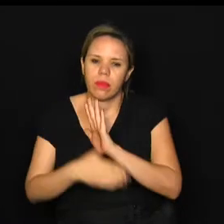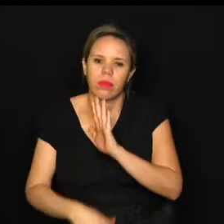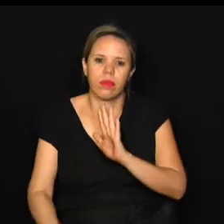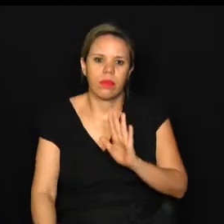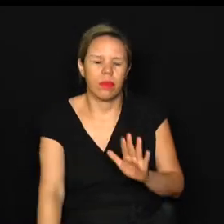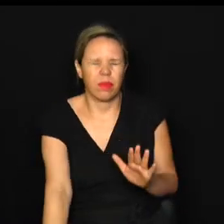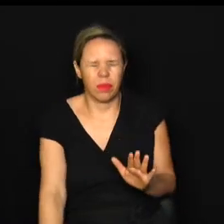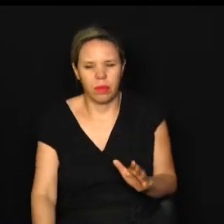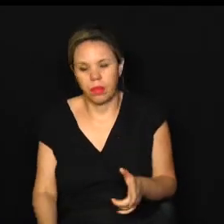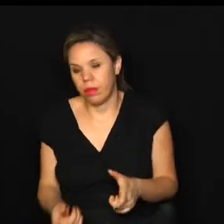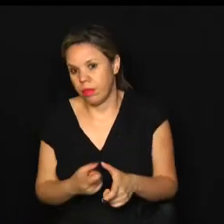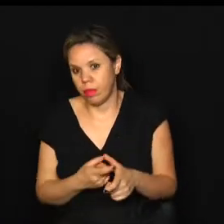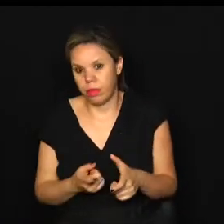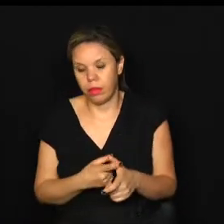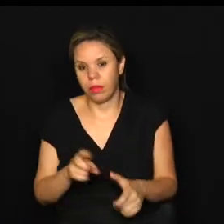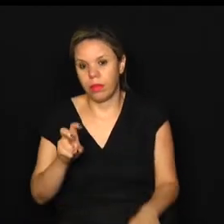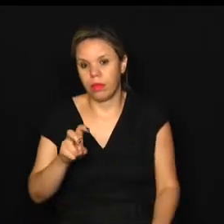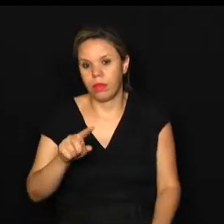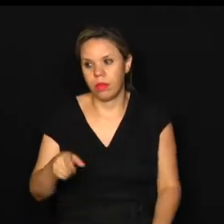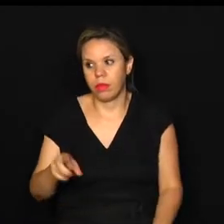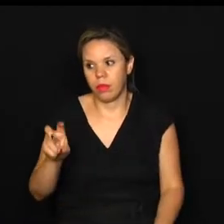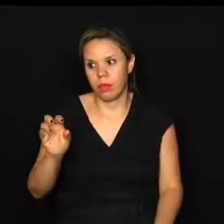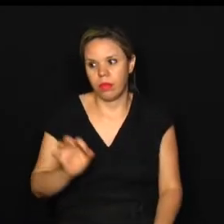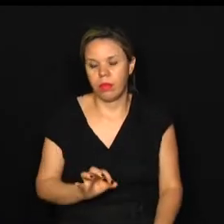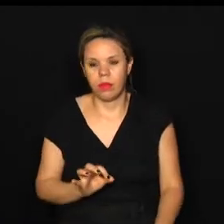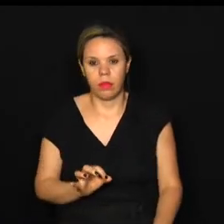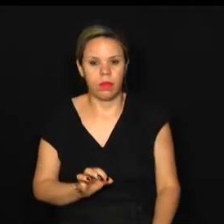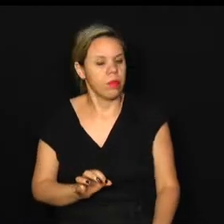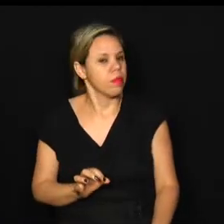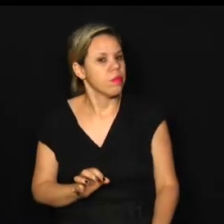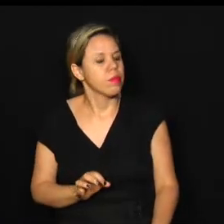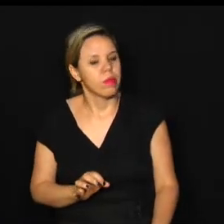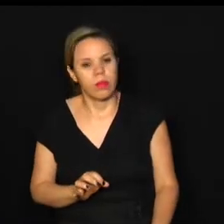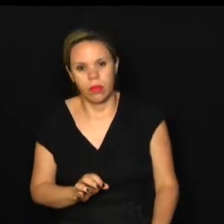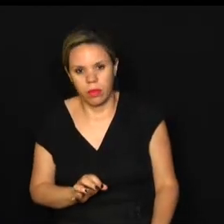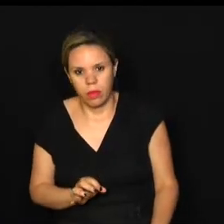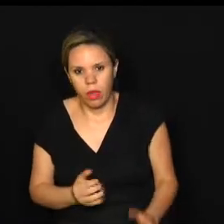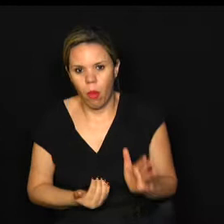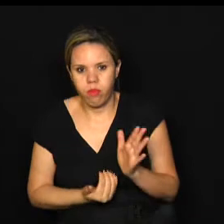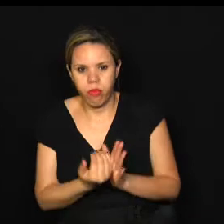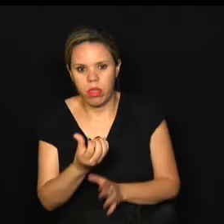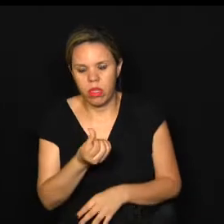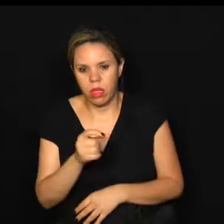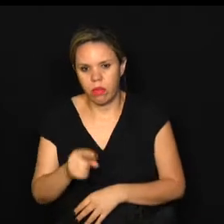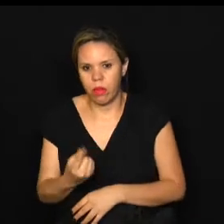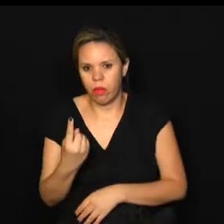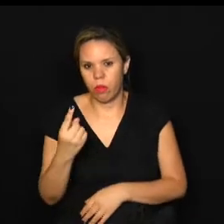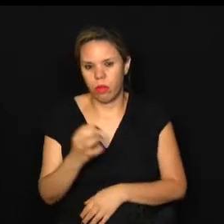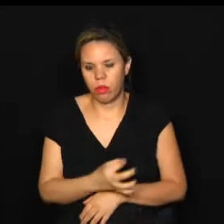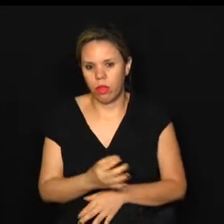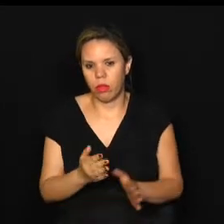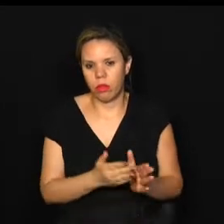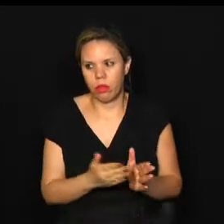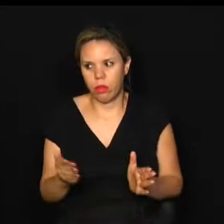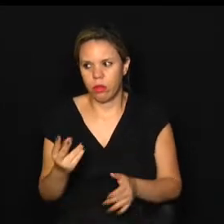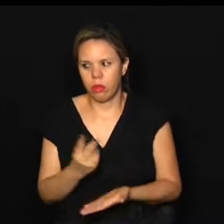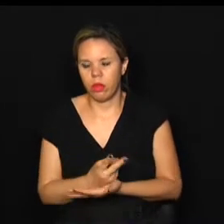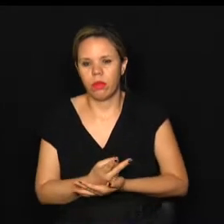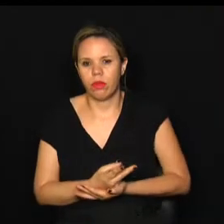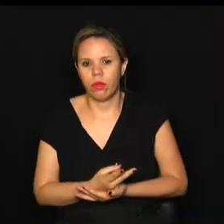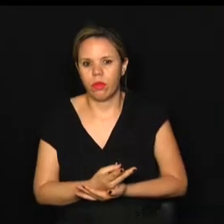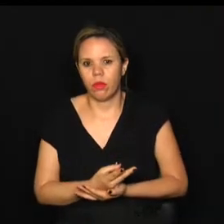despesa cresceu 5,5% e a receita cresceu 6,1% no mesmo período.